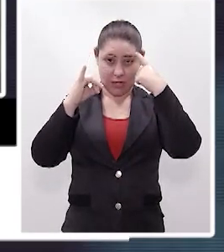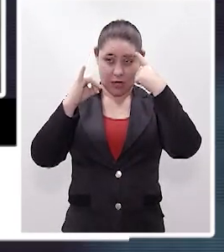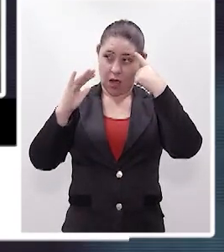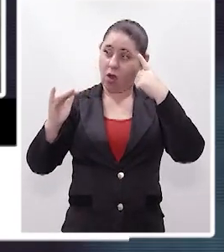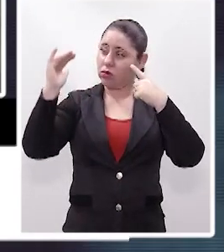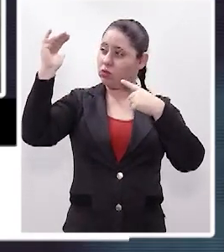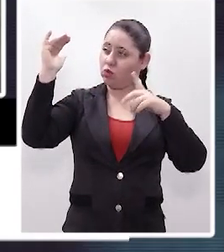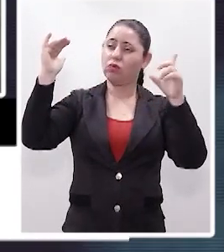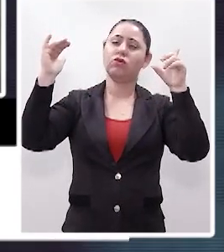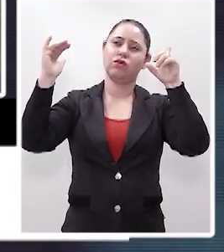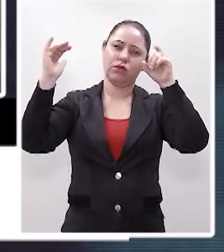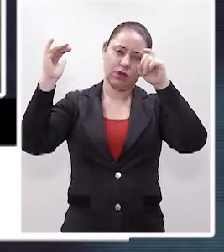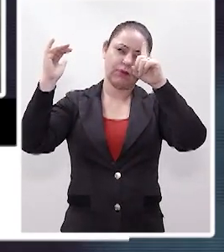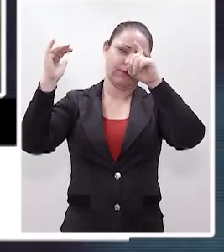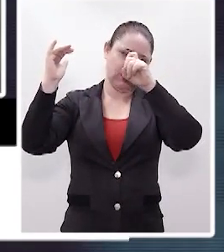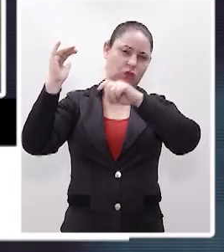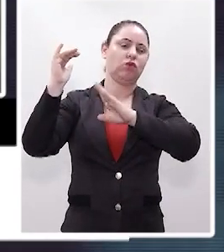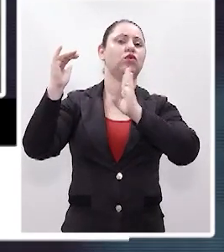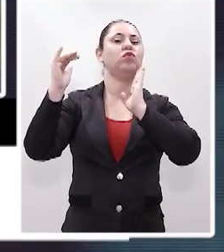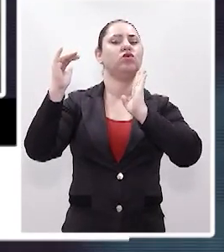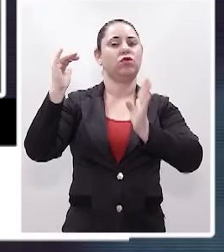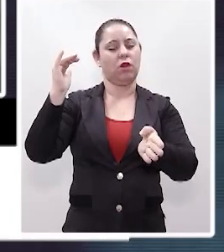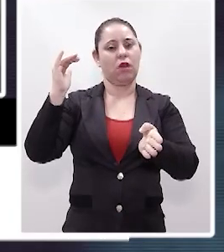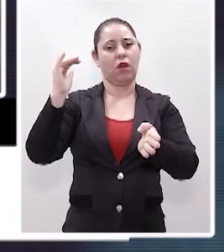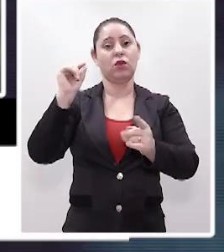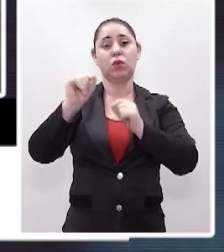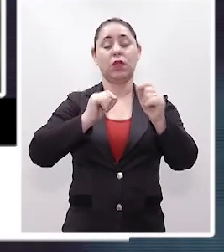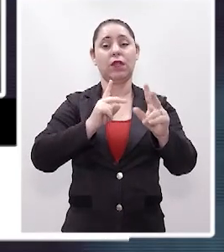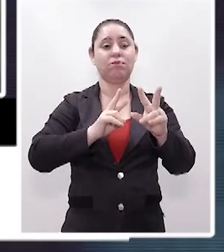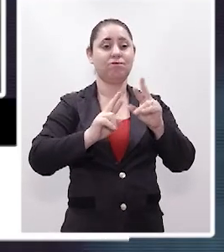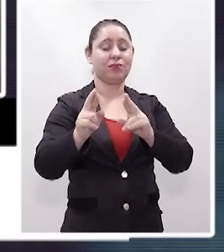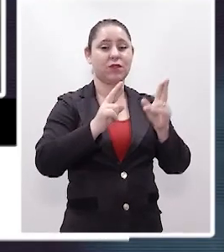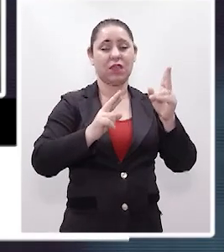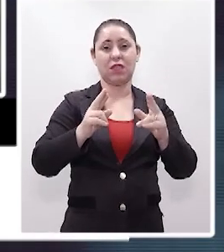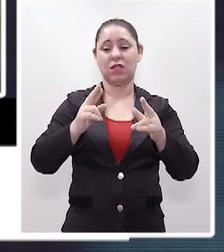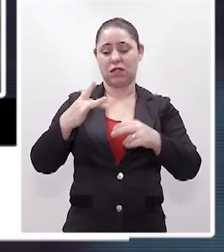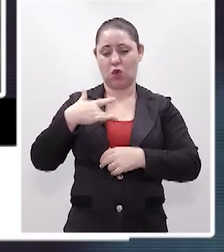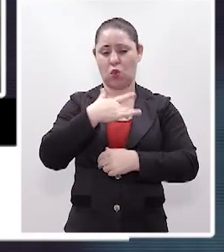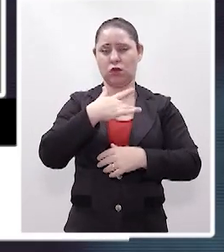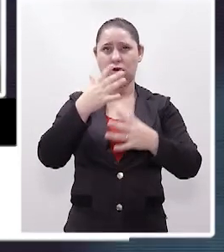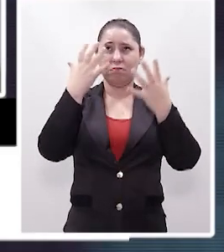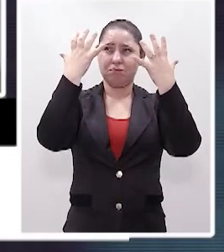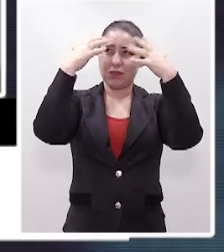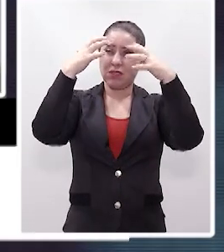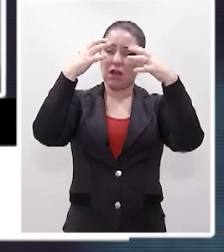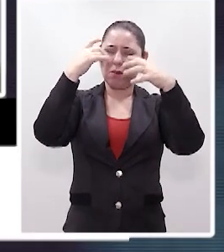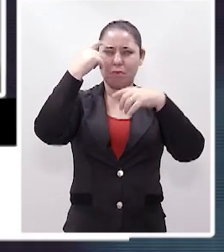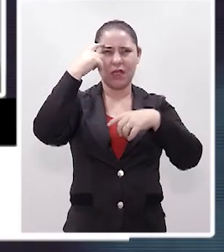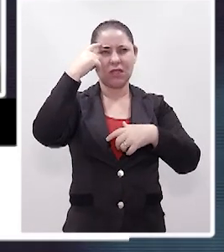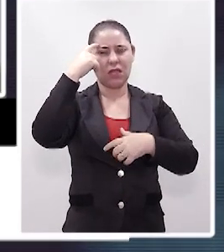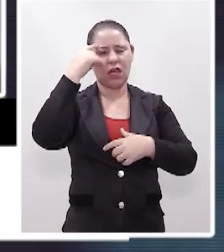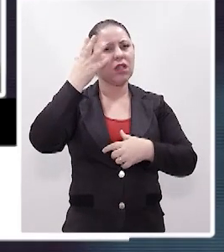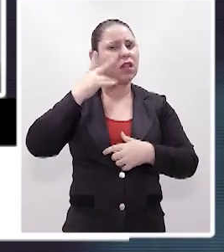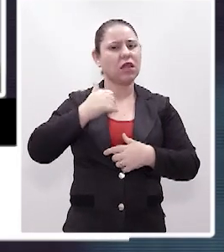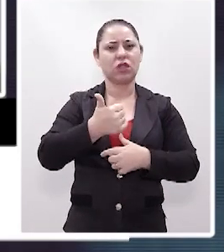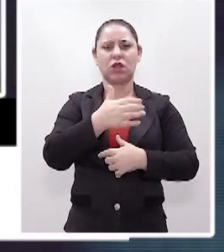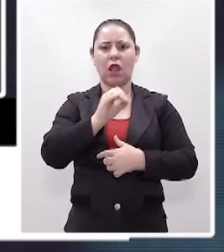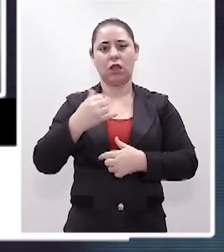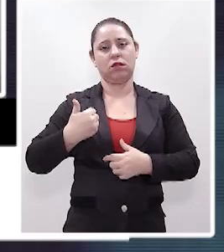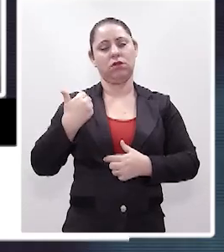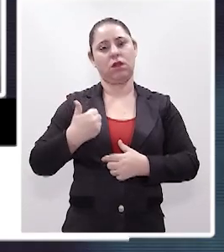adultos, já estava difícil com relação a essa questão de lidar com a saúde mental, você imagina uma criança de 10